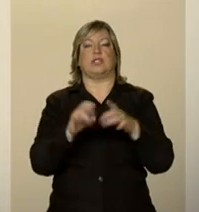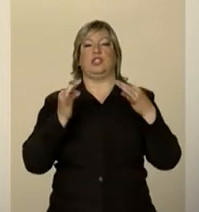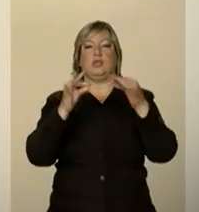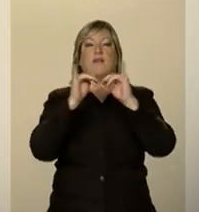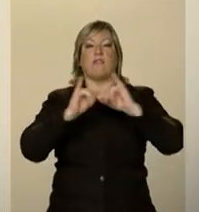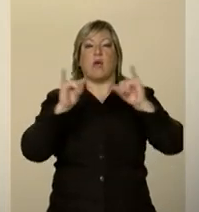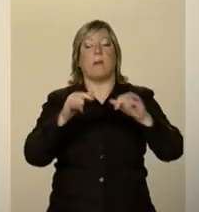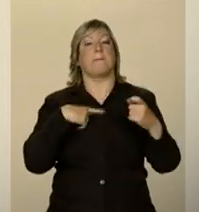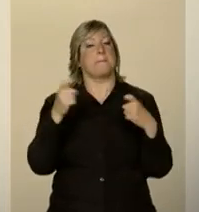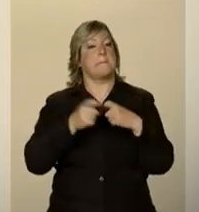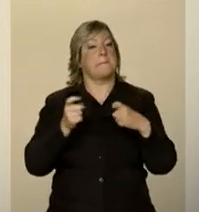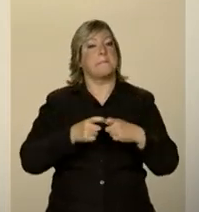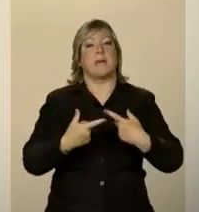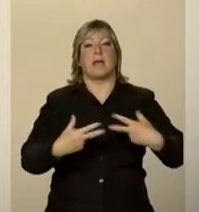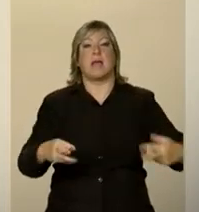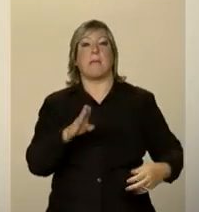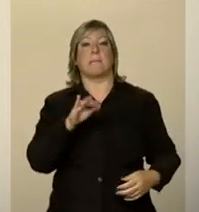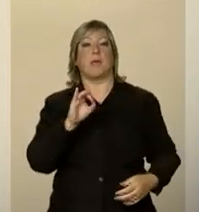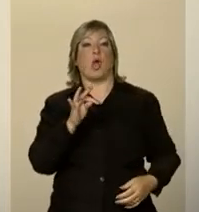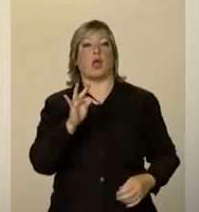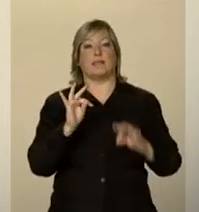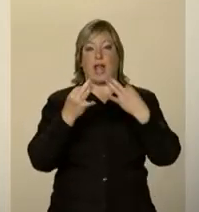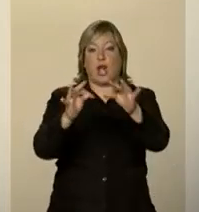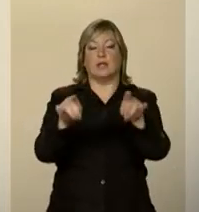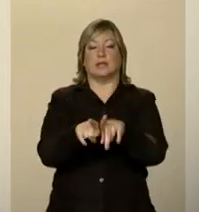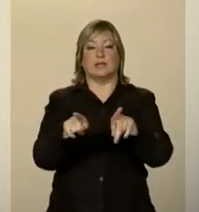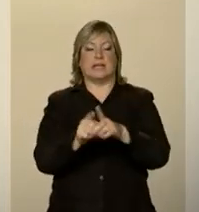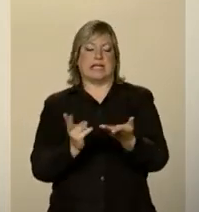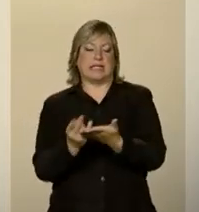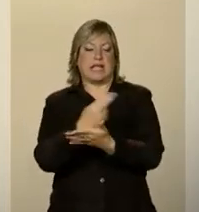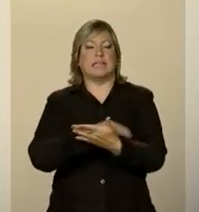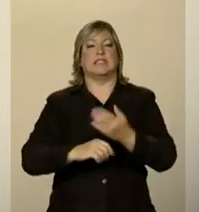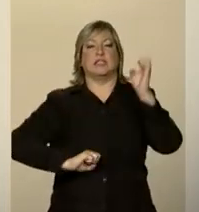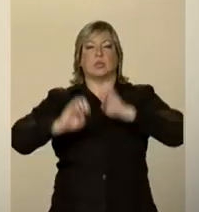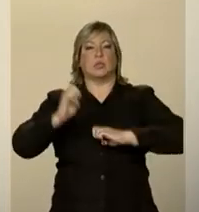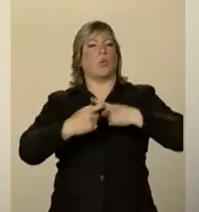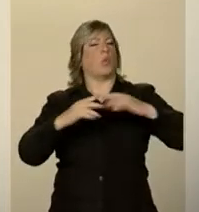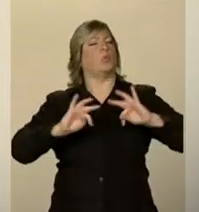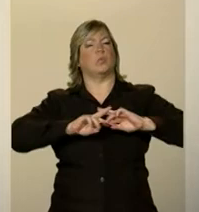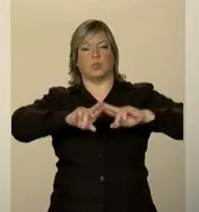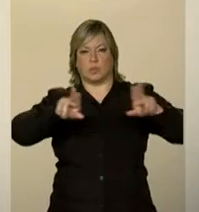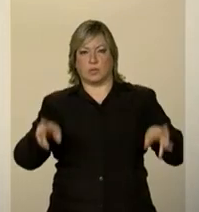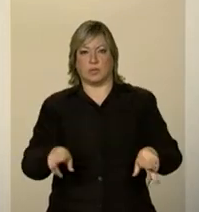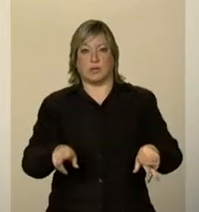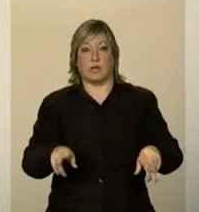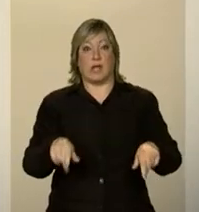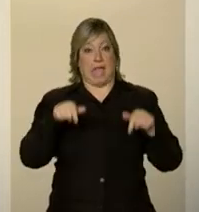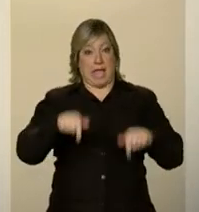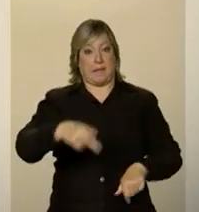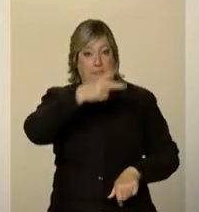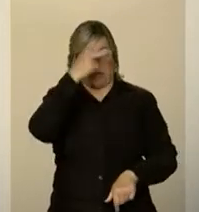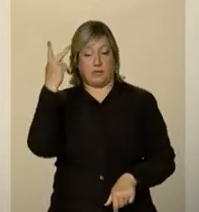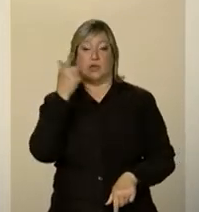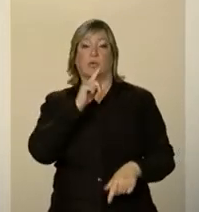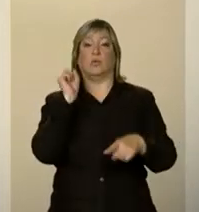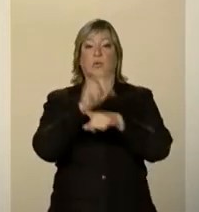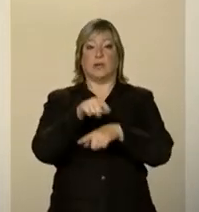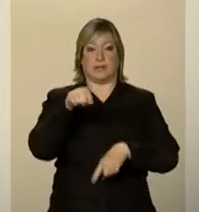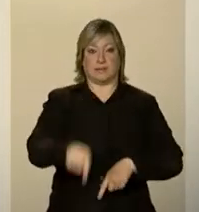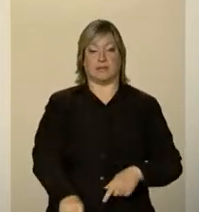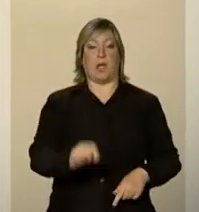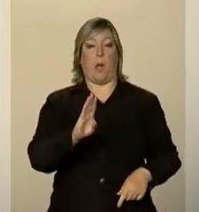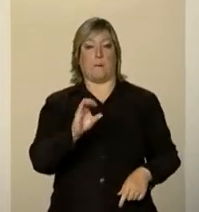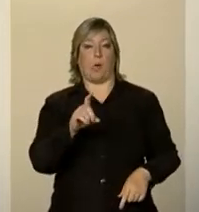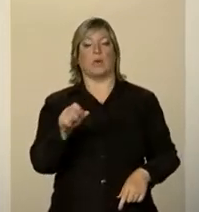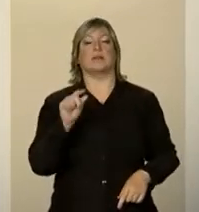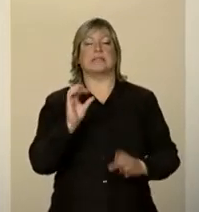informação medicina biotecnologia desenho industrial e vários outros o candidato a uma bolsa do Ciência